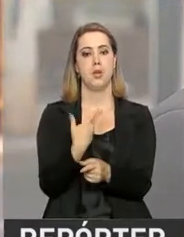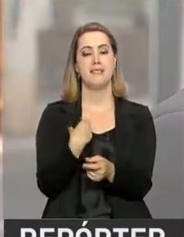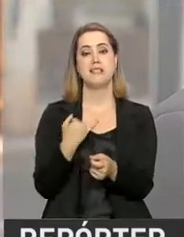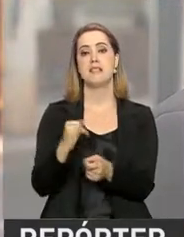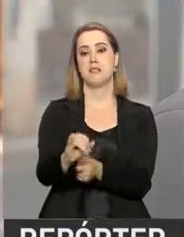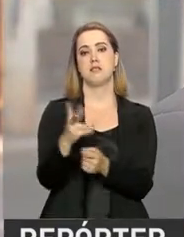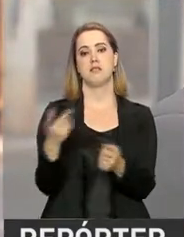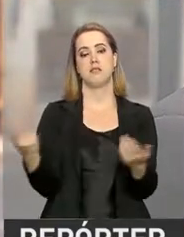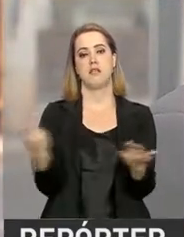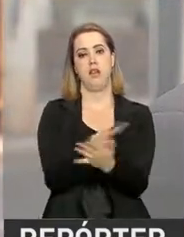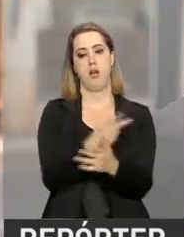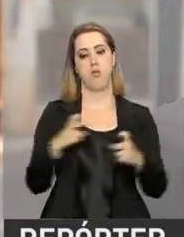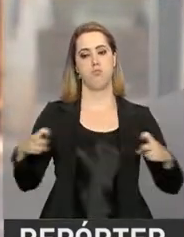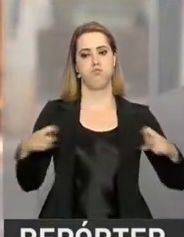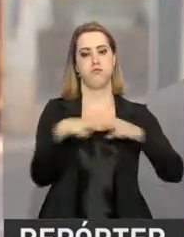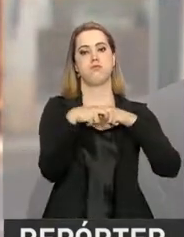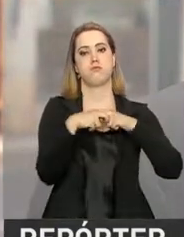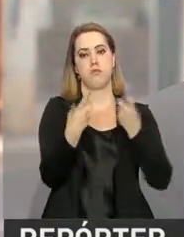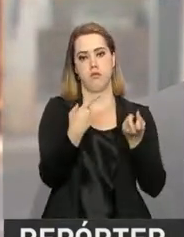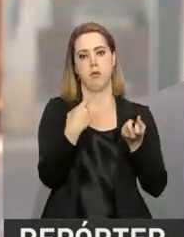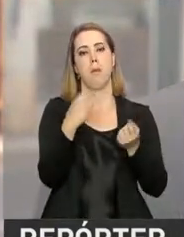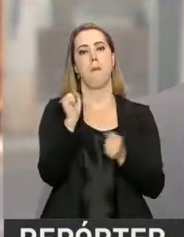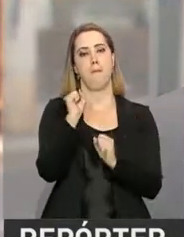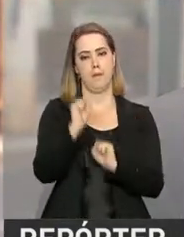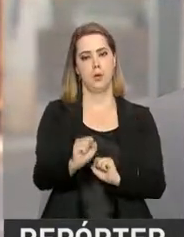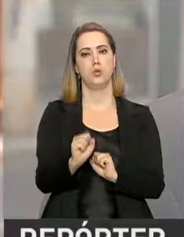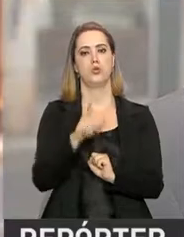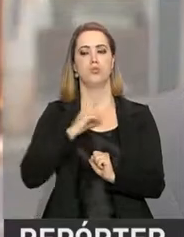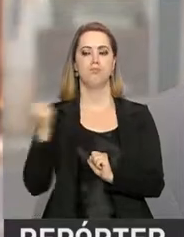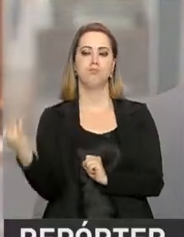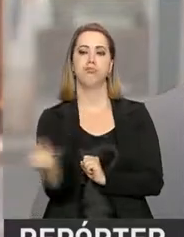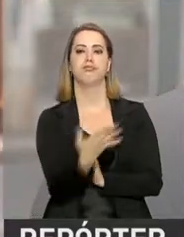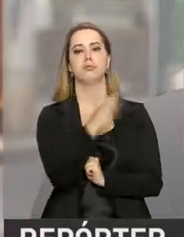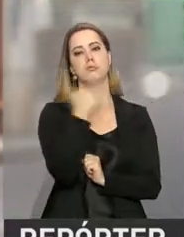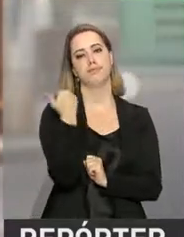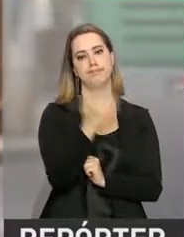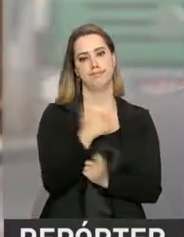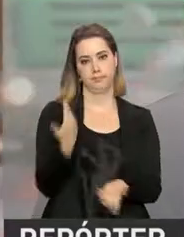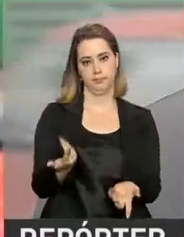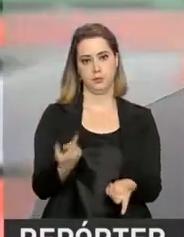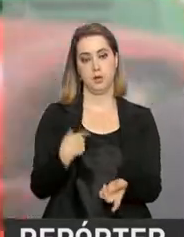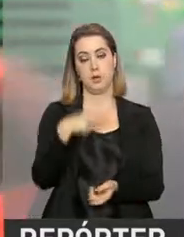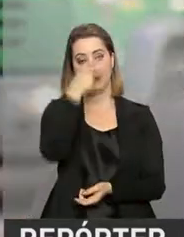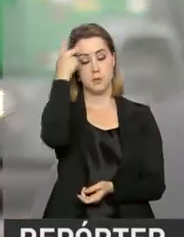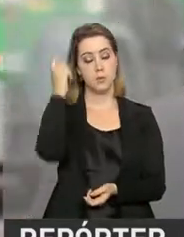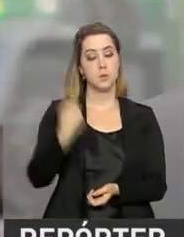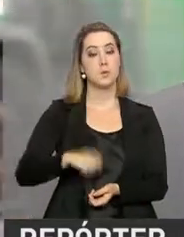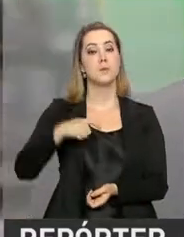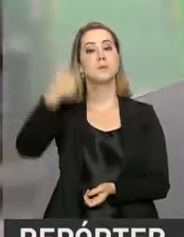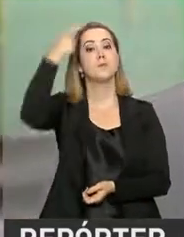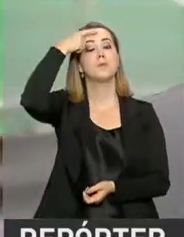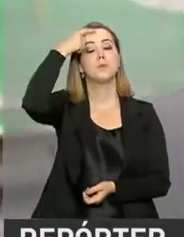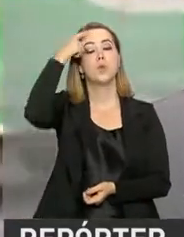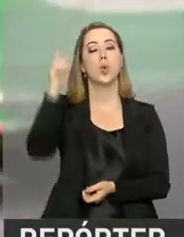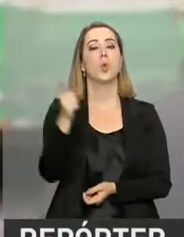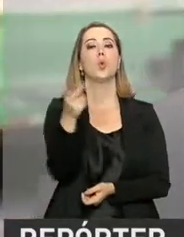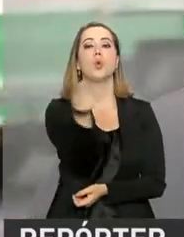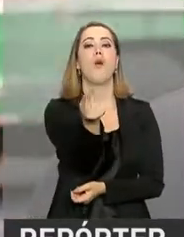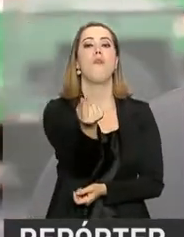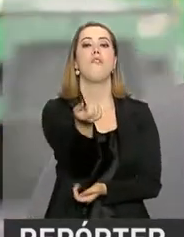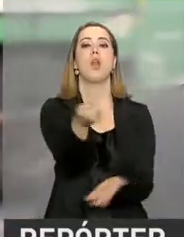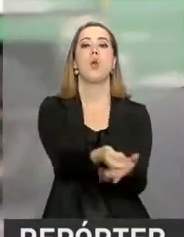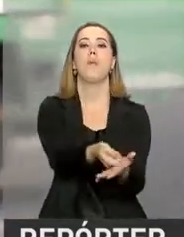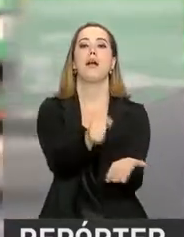acidente de um incidente no trânsito que poderá aceitar uma ou várias vidas então as pessoas têm que ter consciência que não é o valor da multa